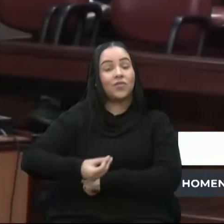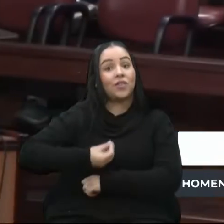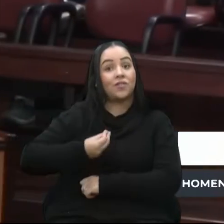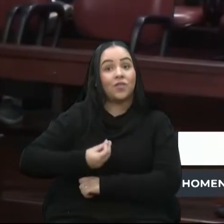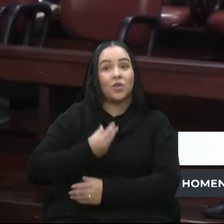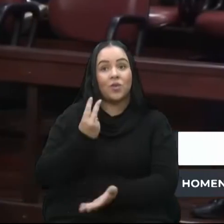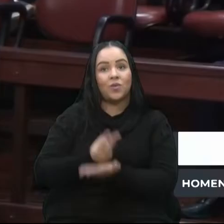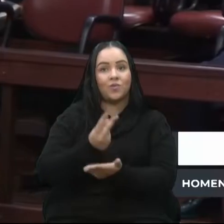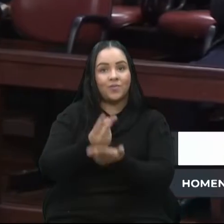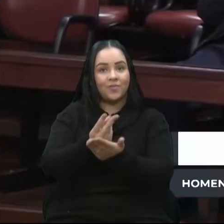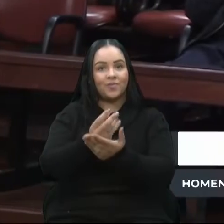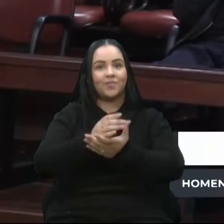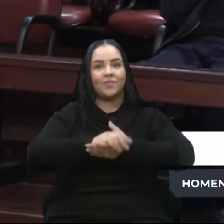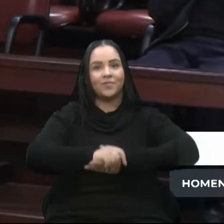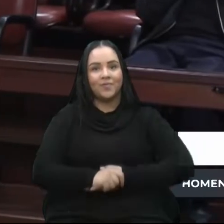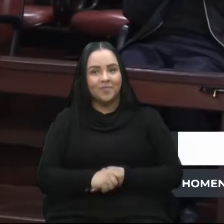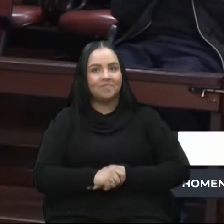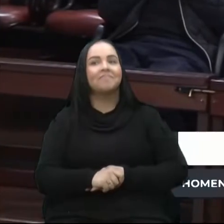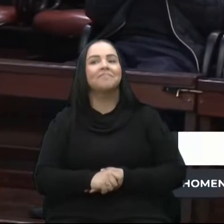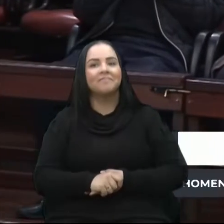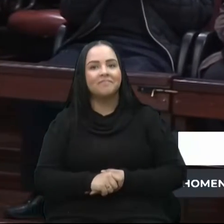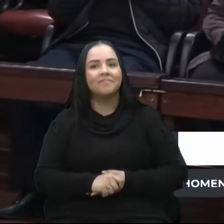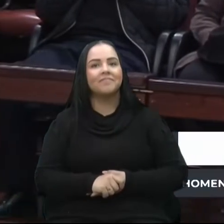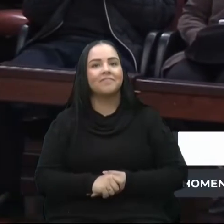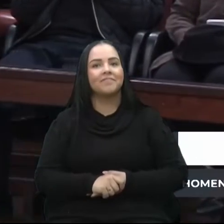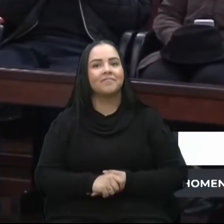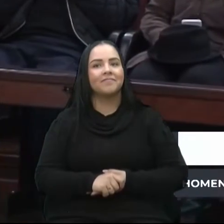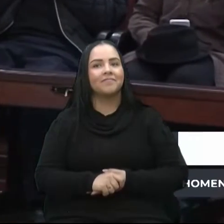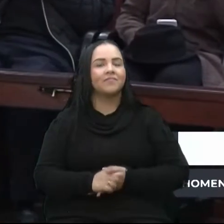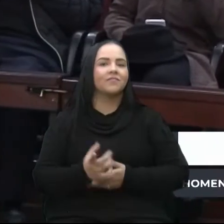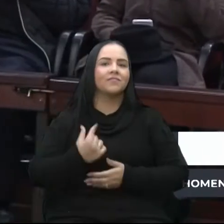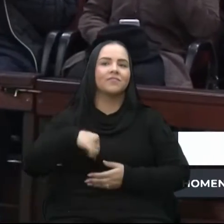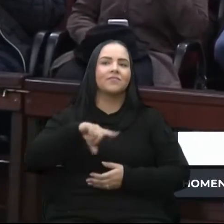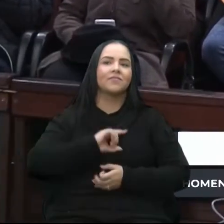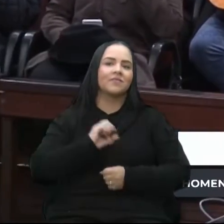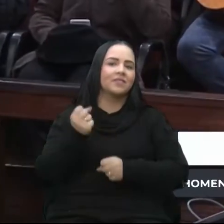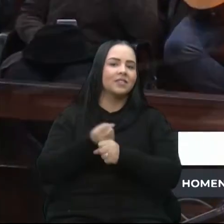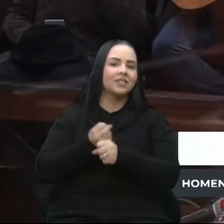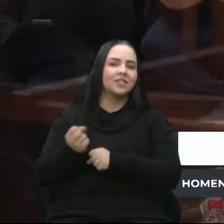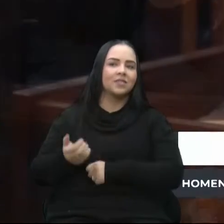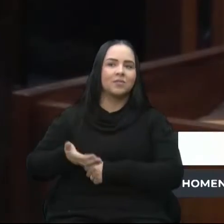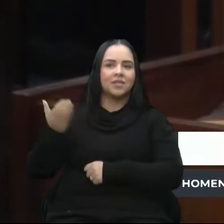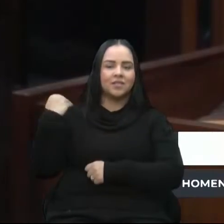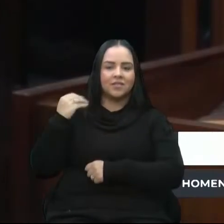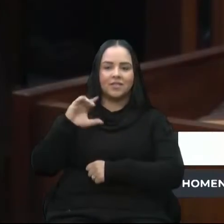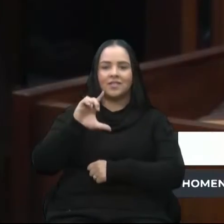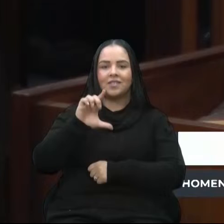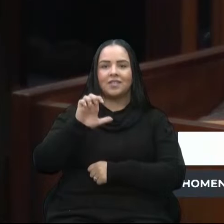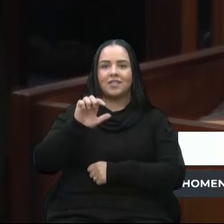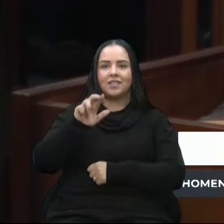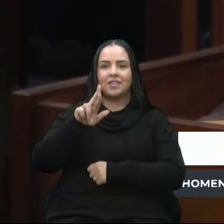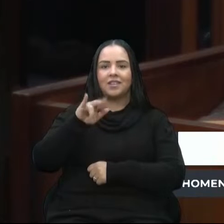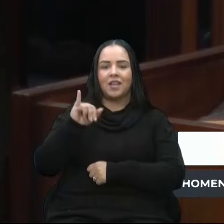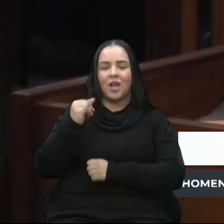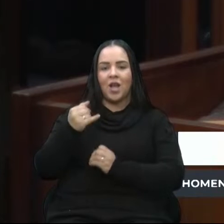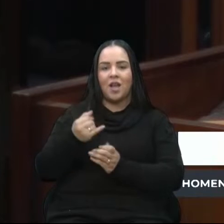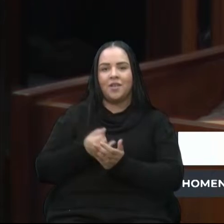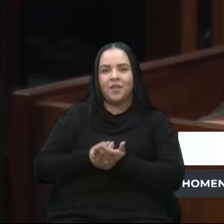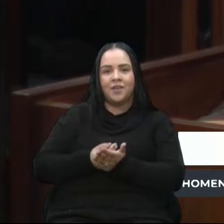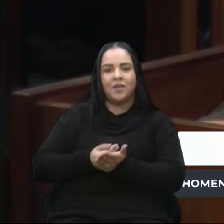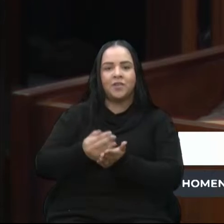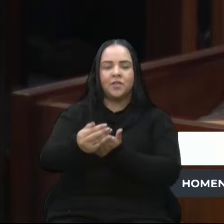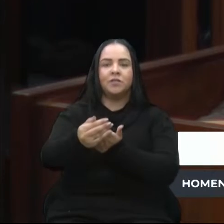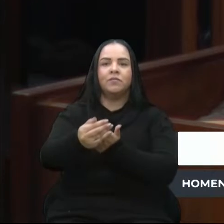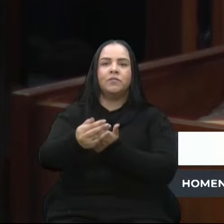e nós fizemos, no ano passado, a Cleri foi a grande condutora desse processo,